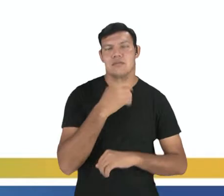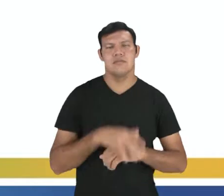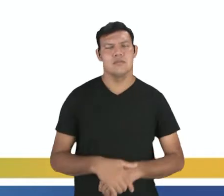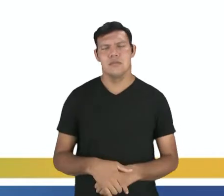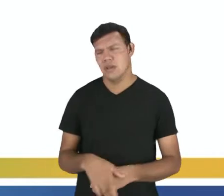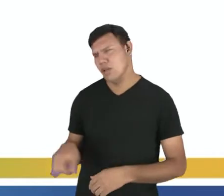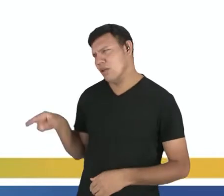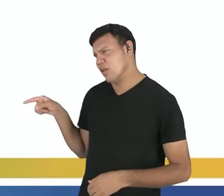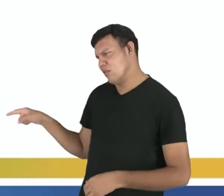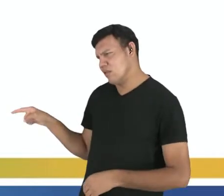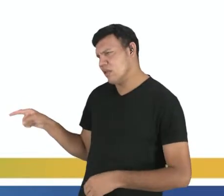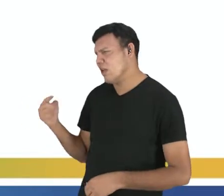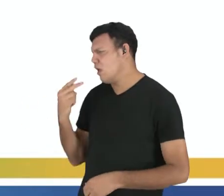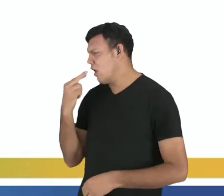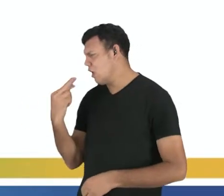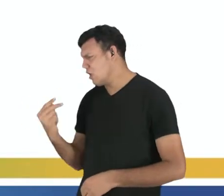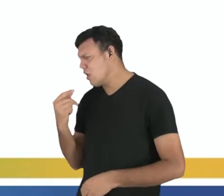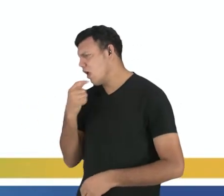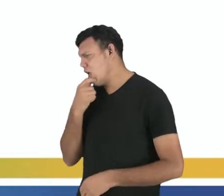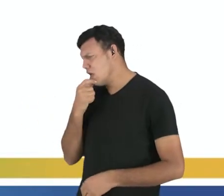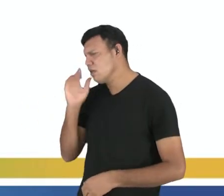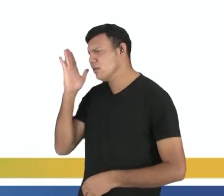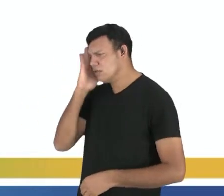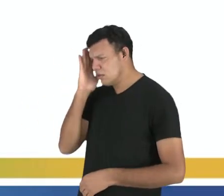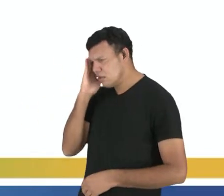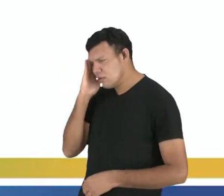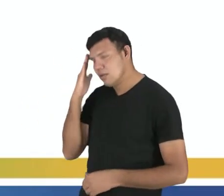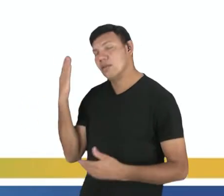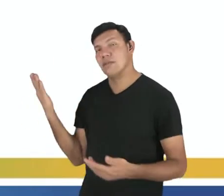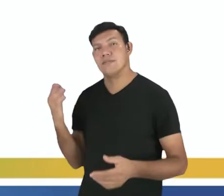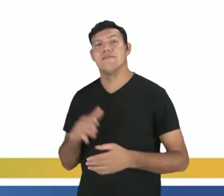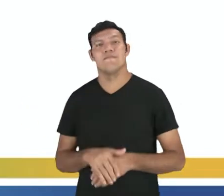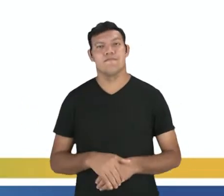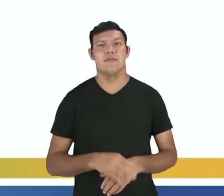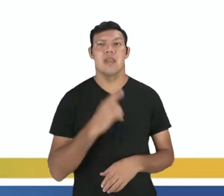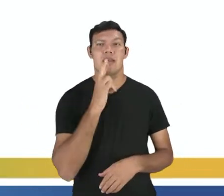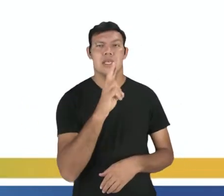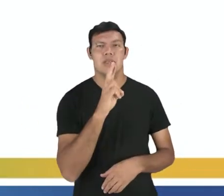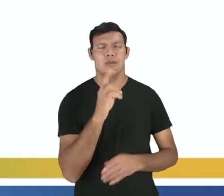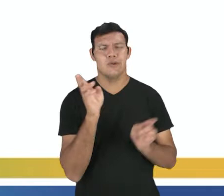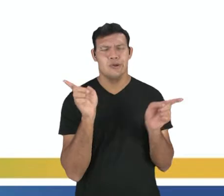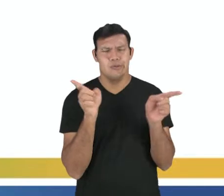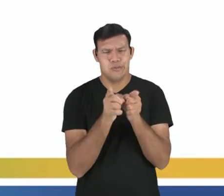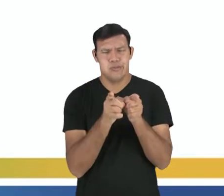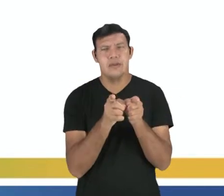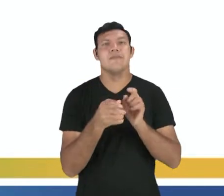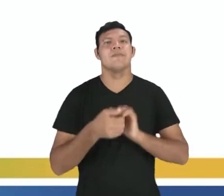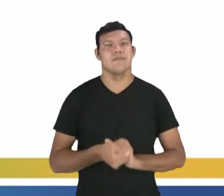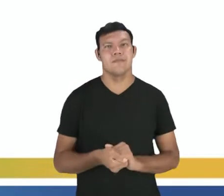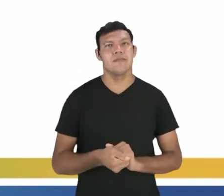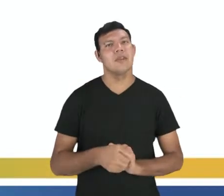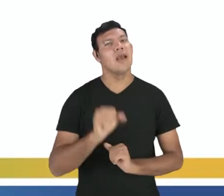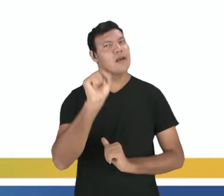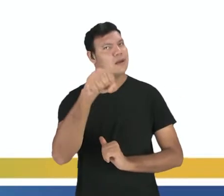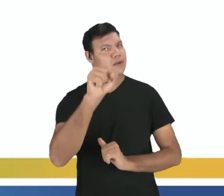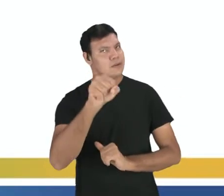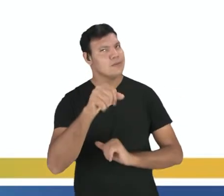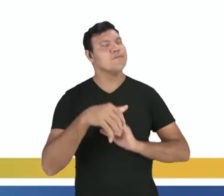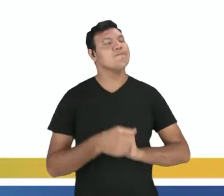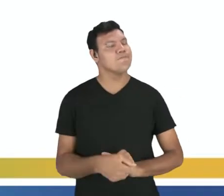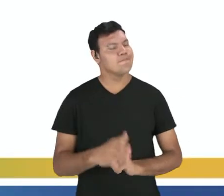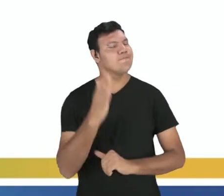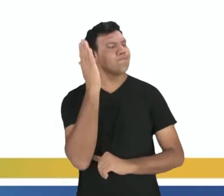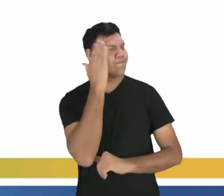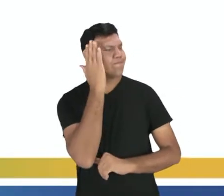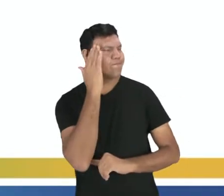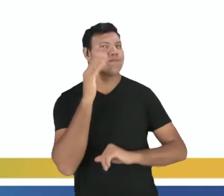Ela sabe falar inglês? E aí nós temos as chamadas respostas curtas. Yes, he can. Sim, ele